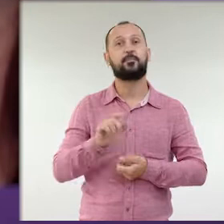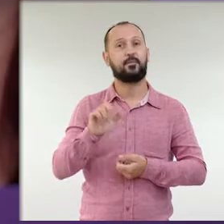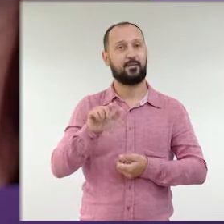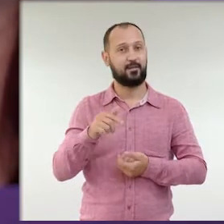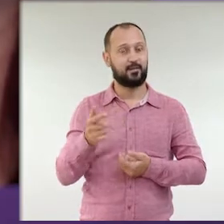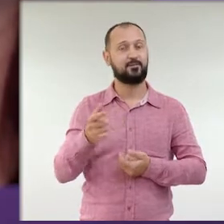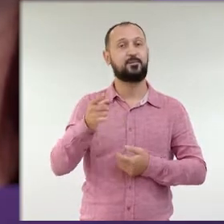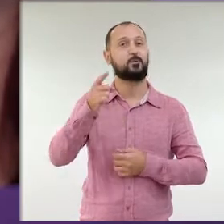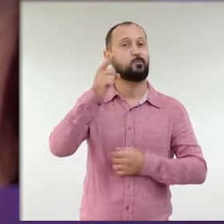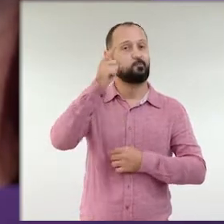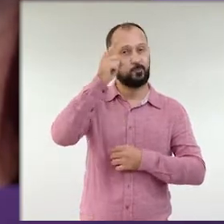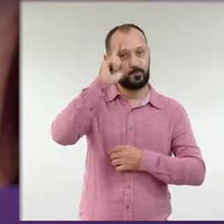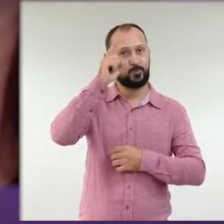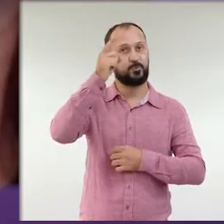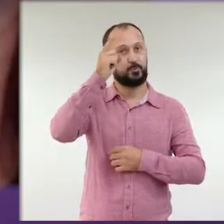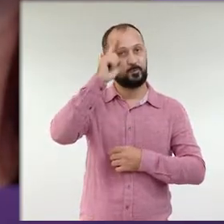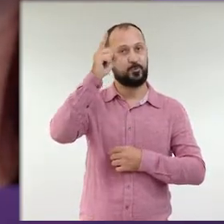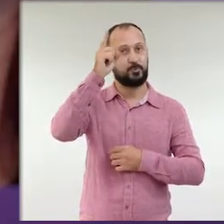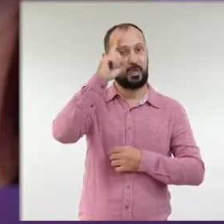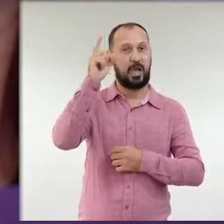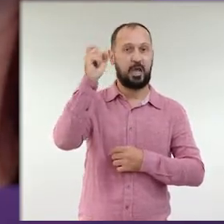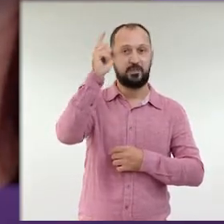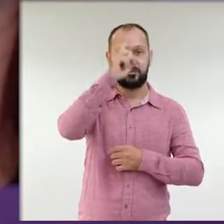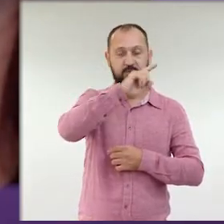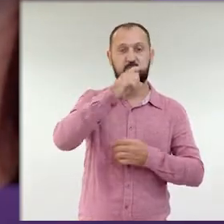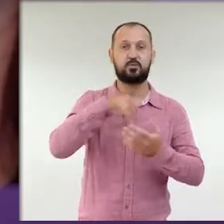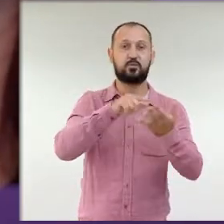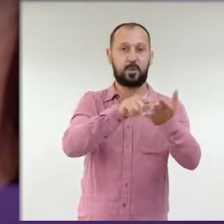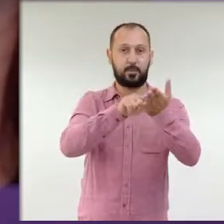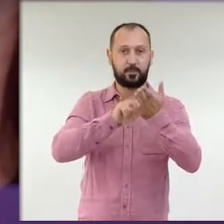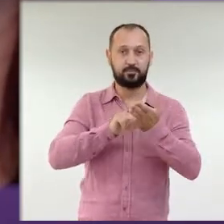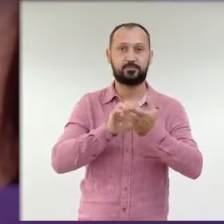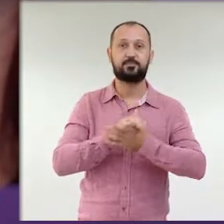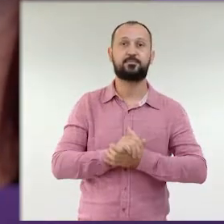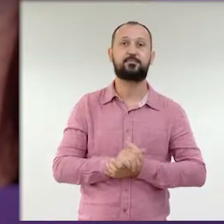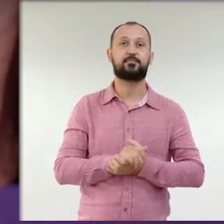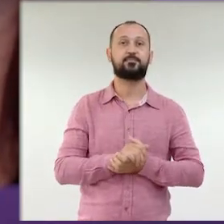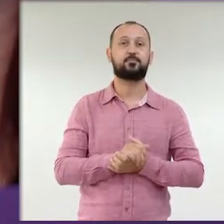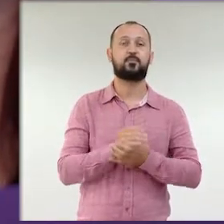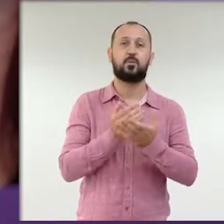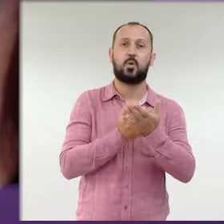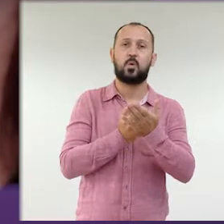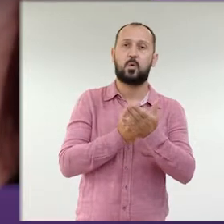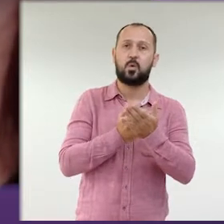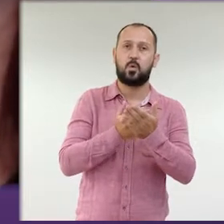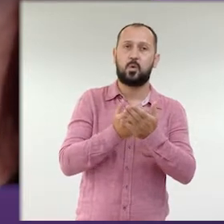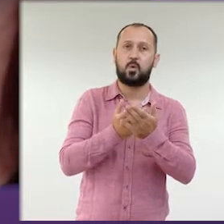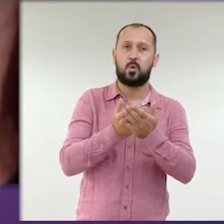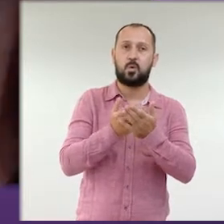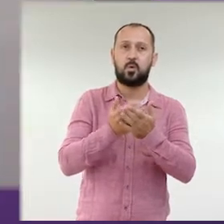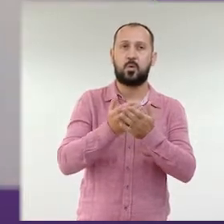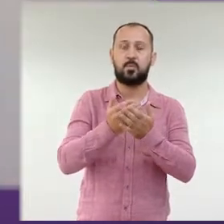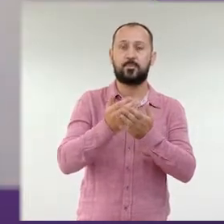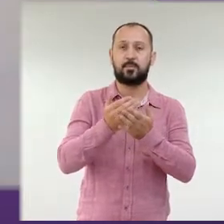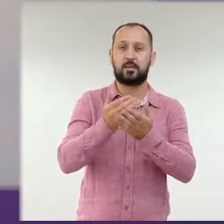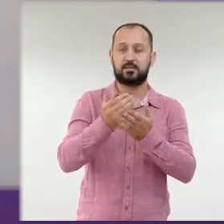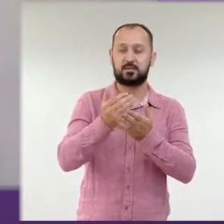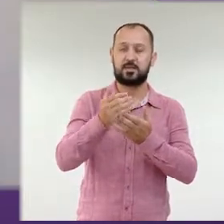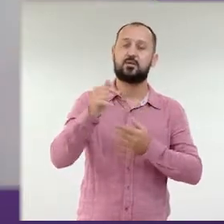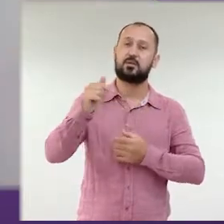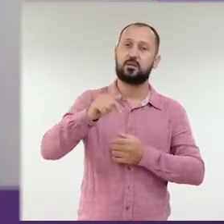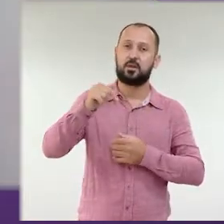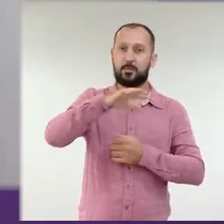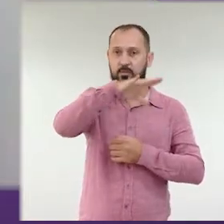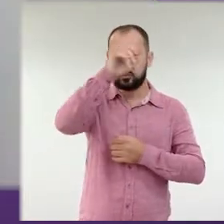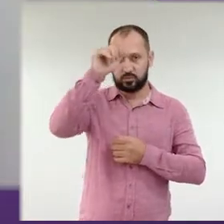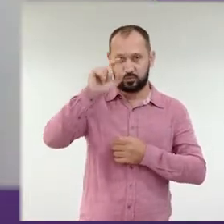Superando diariamente os desafios que nos são postos, Lívia. Desde o início da pandemia aqui em Mato Grosso